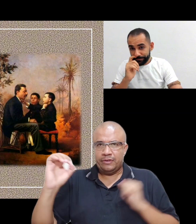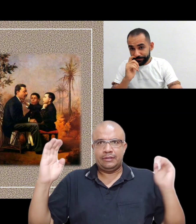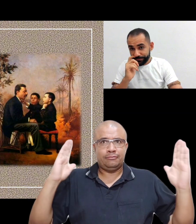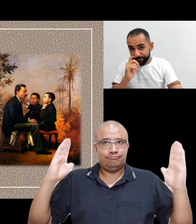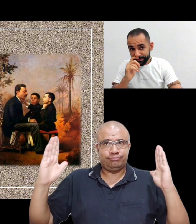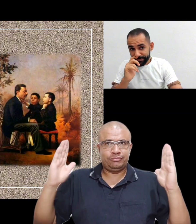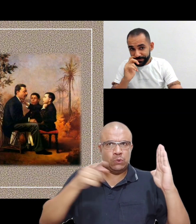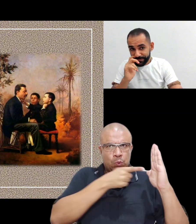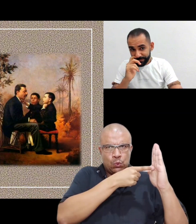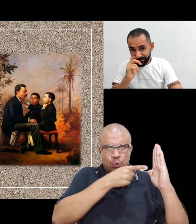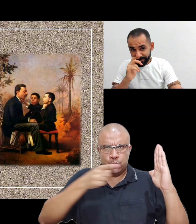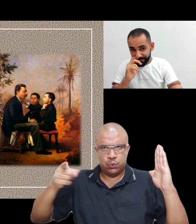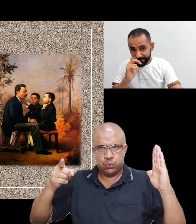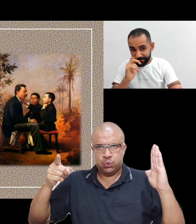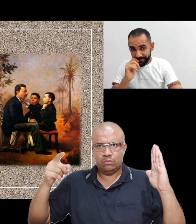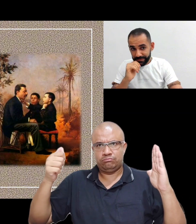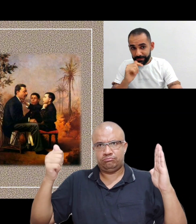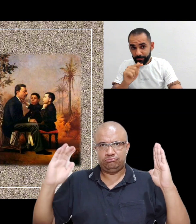90,